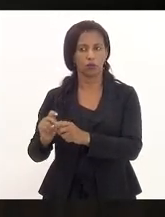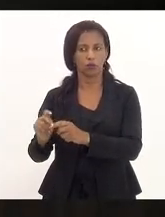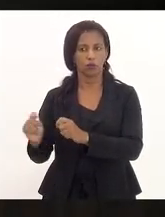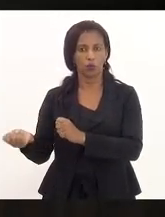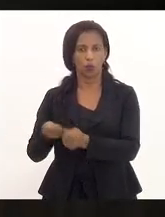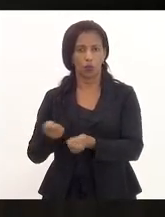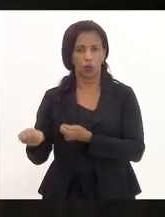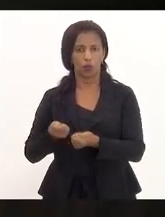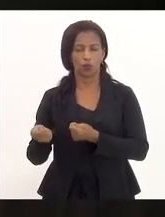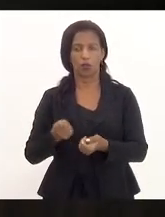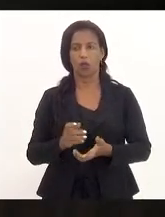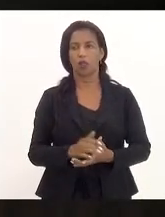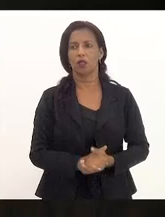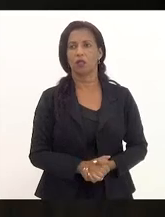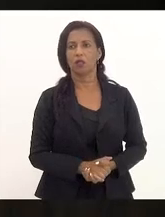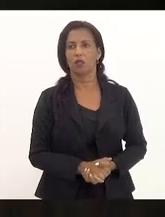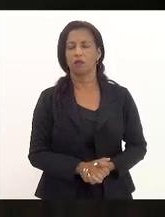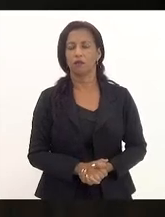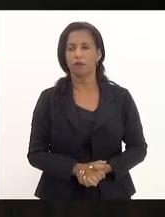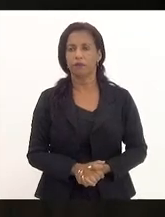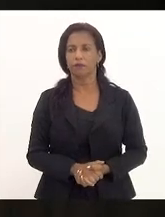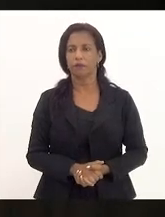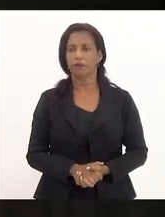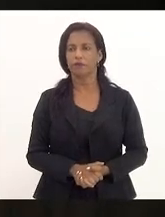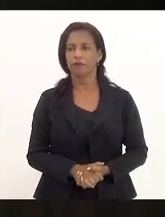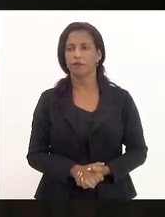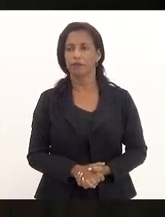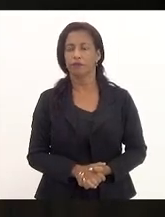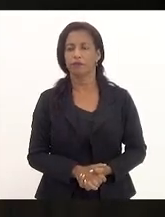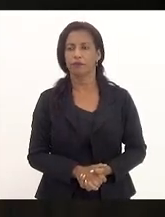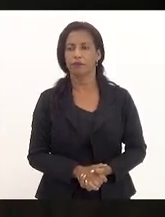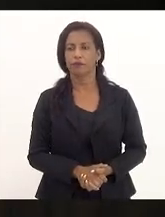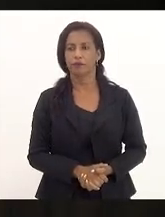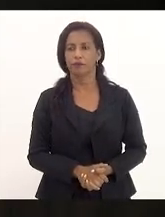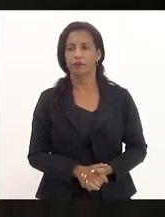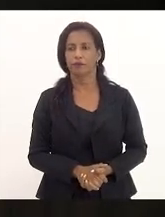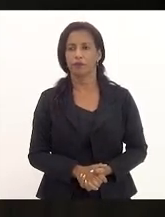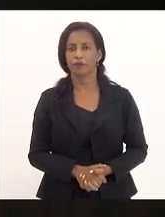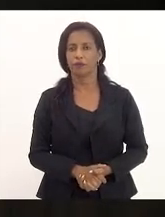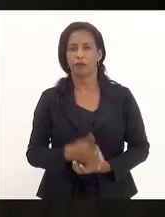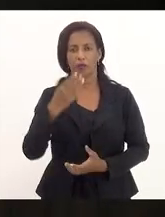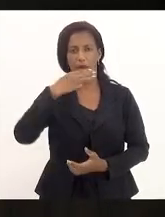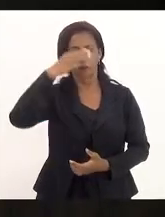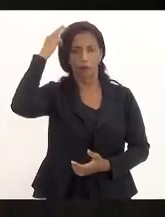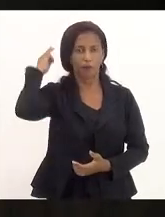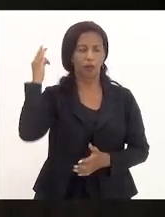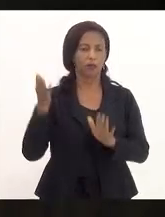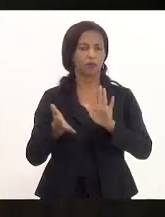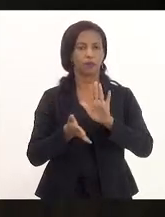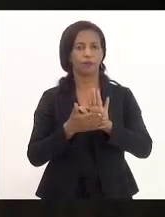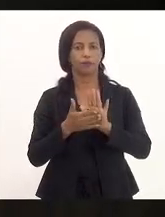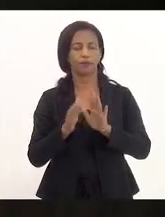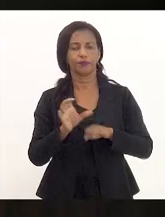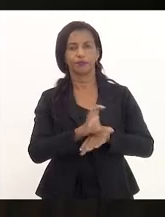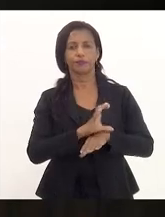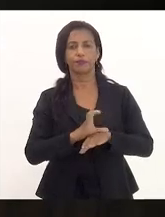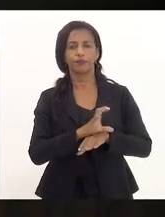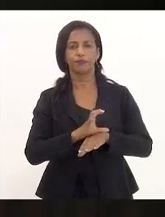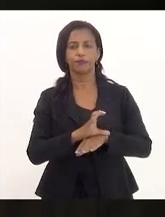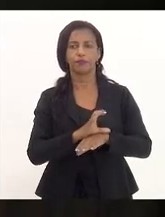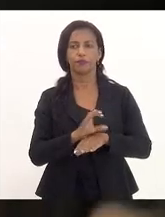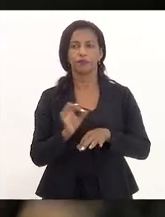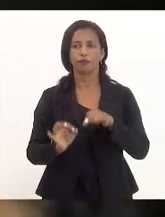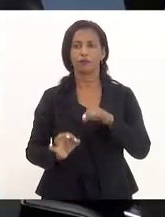emendas de plenário. Presidência, convido o deputado Márcio Pacheco para emitir parecer pela Comissão de Constituição de